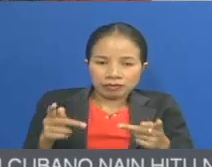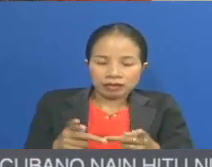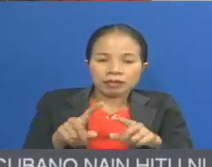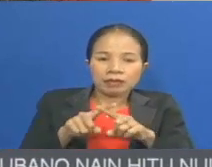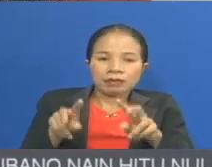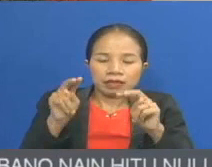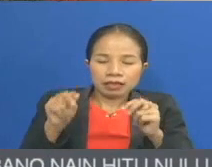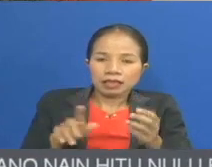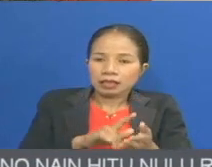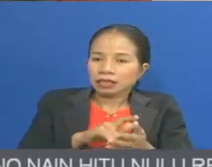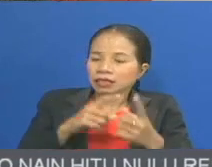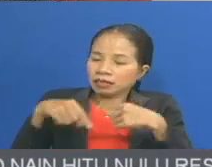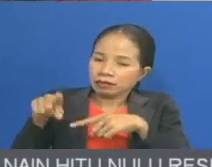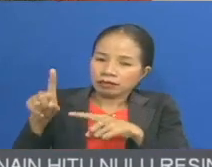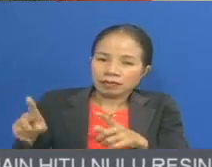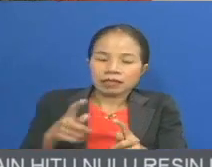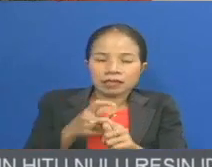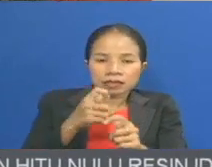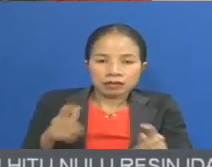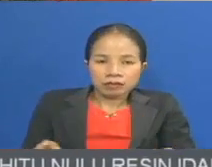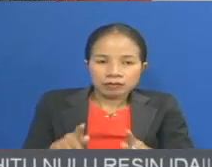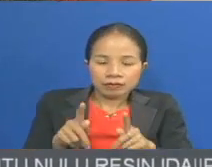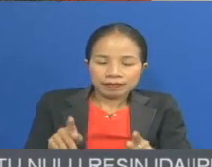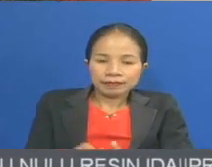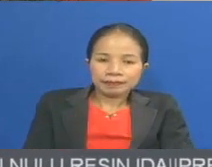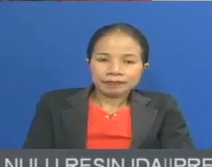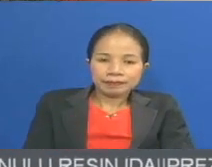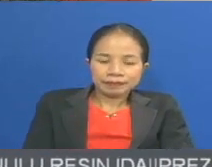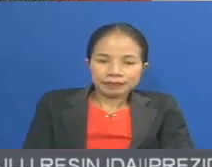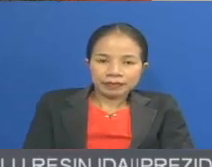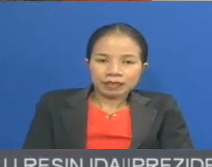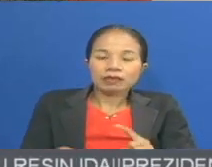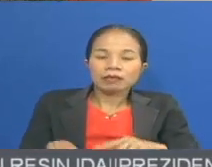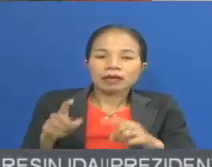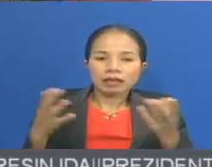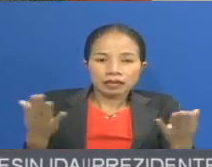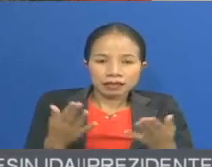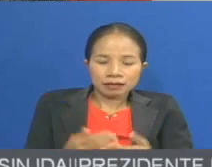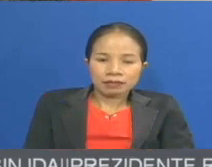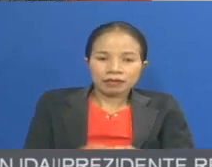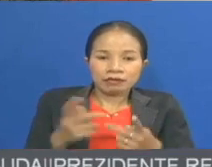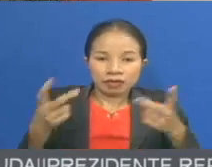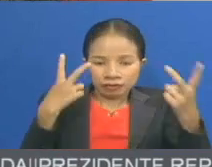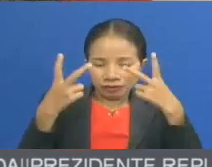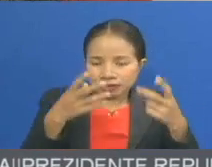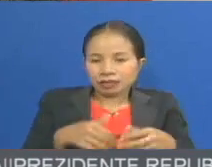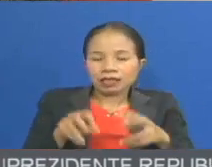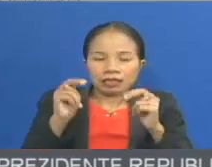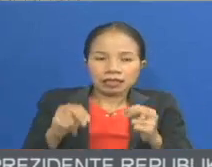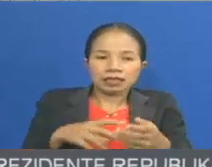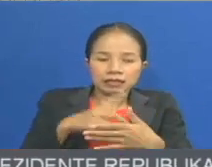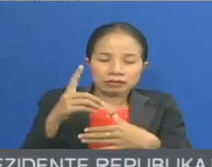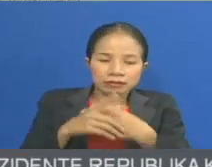que sair. Então, transporte público, Sira, tem que ir. Depois, vai, né? Objeto turístico, Sira, tem que desenvolver o